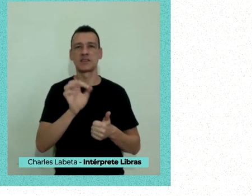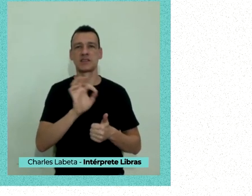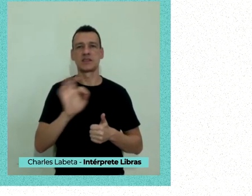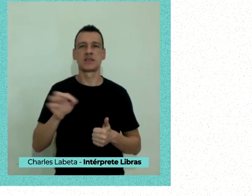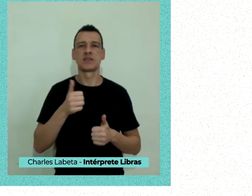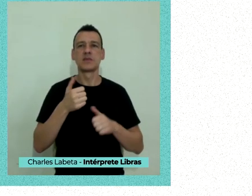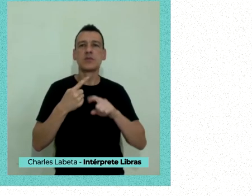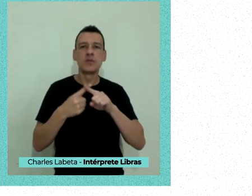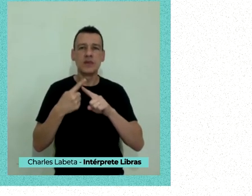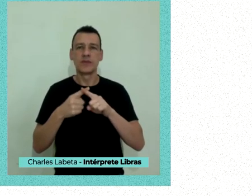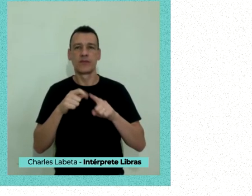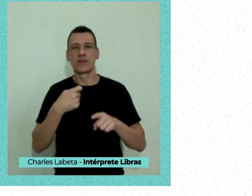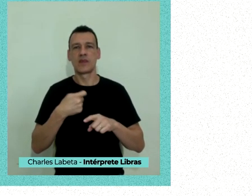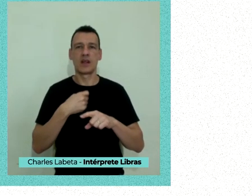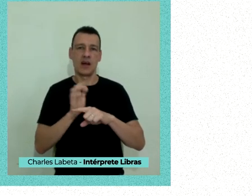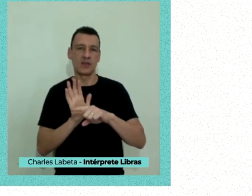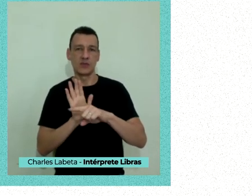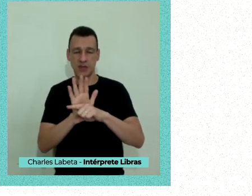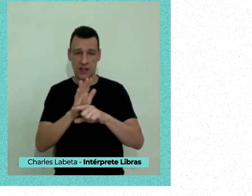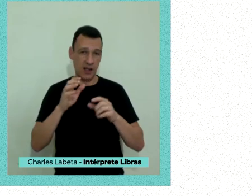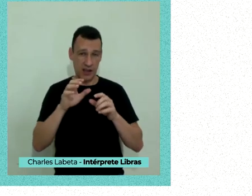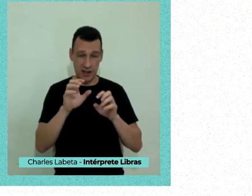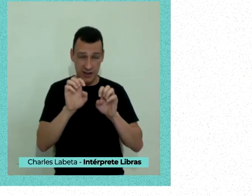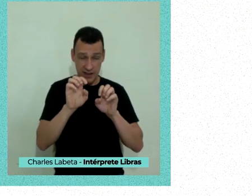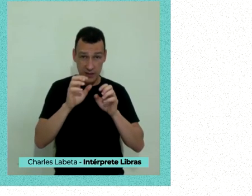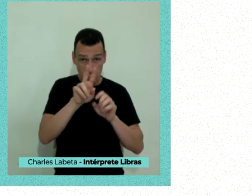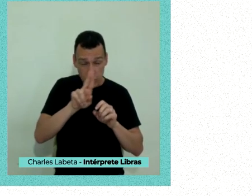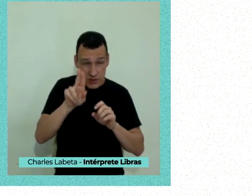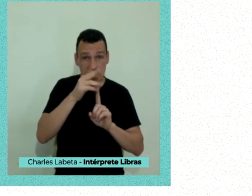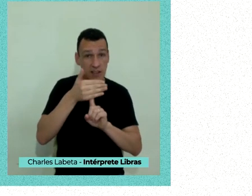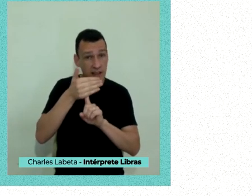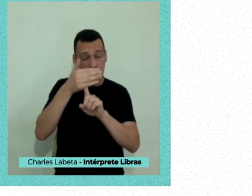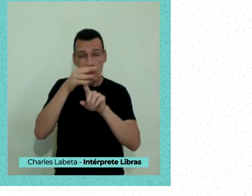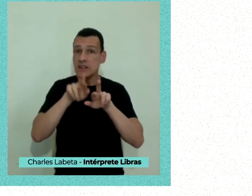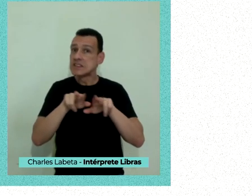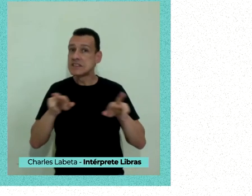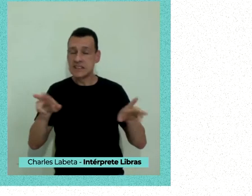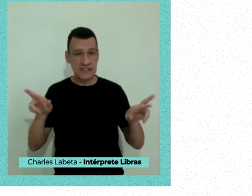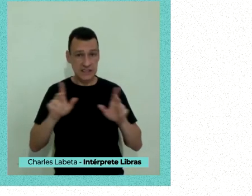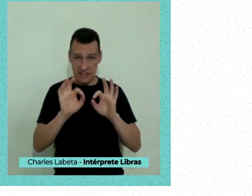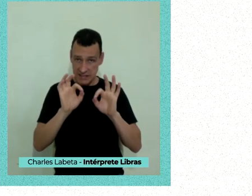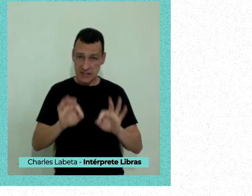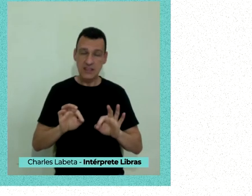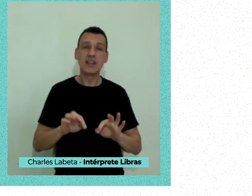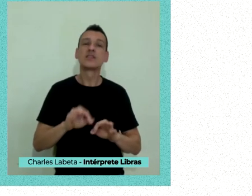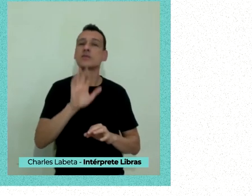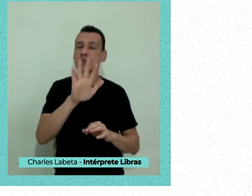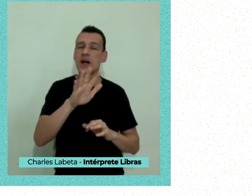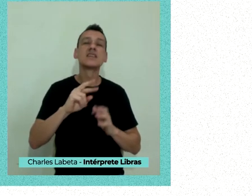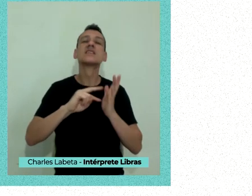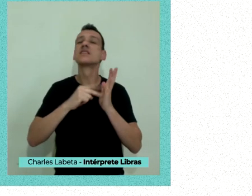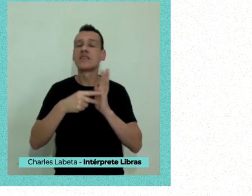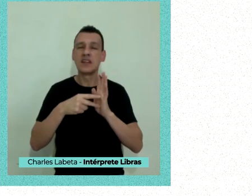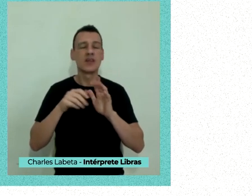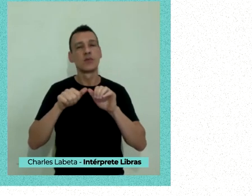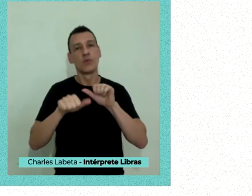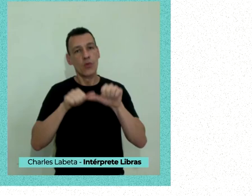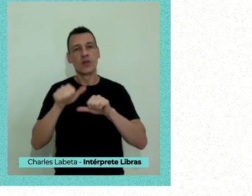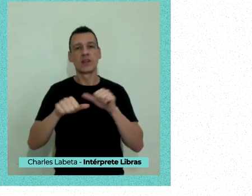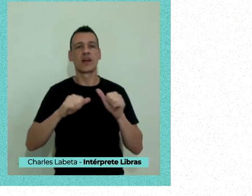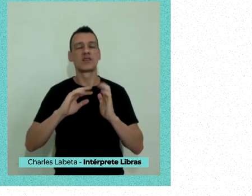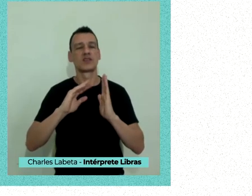criação e uso de tecnologias, mas transforma a normatividade escolar que privilegia